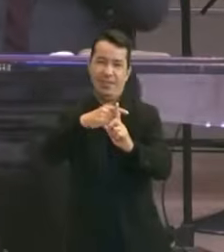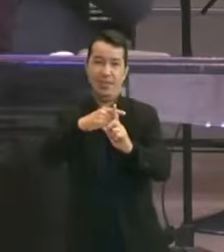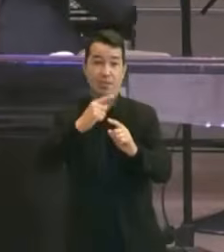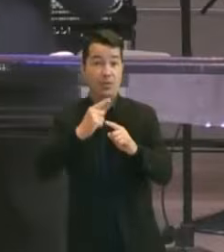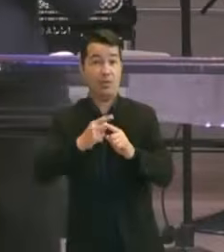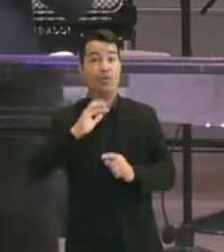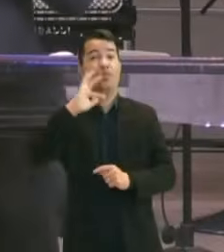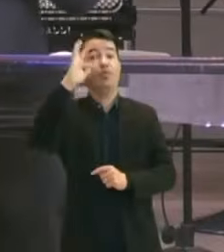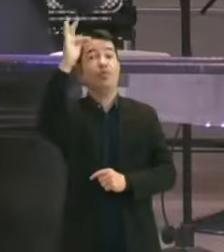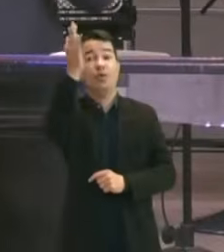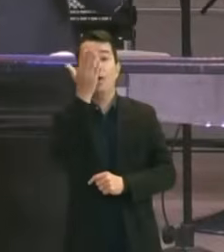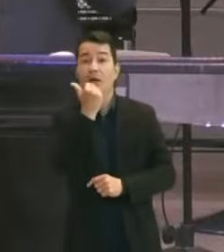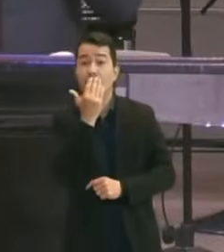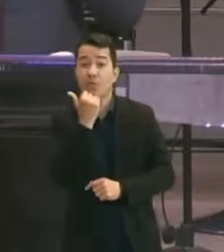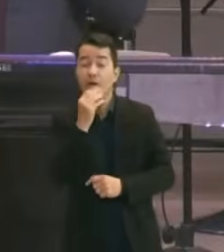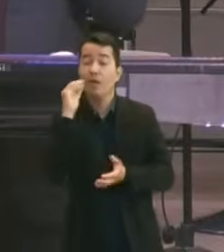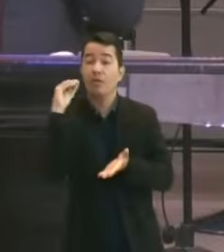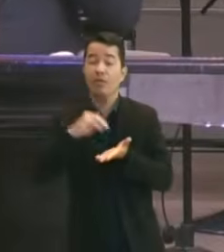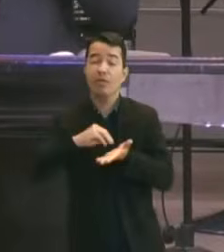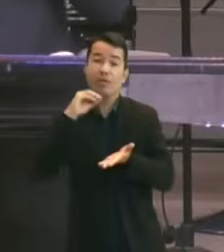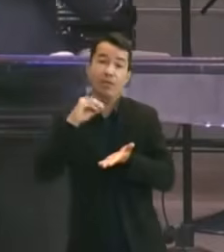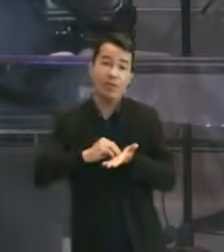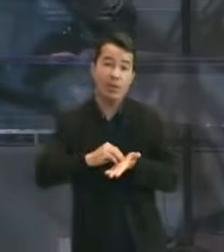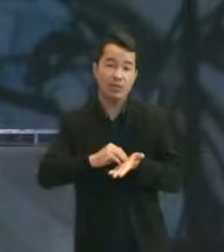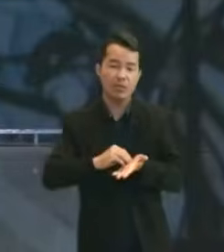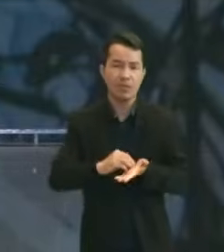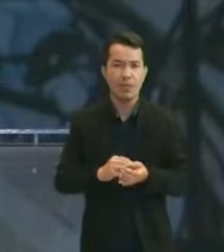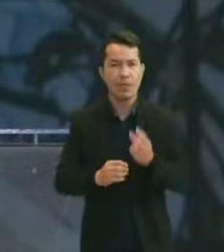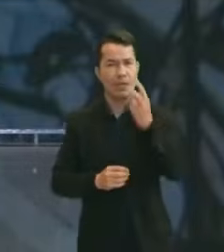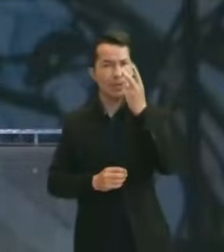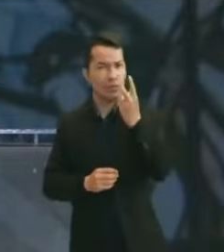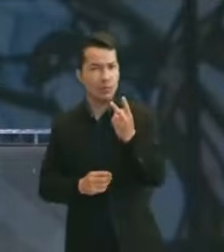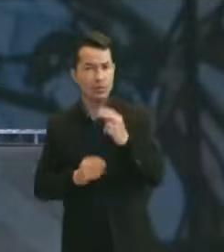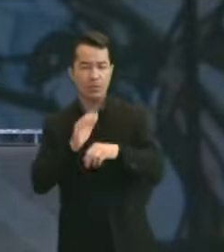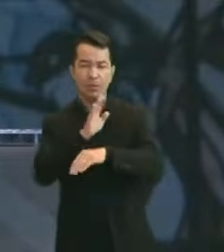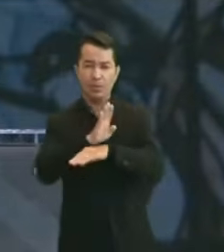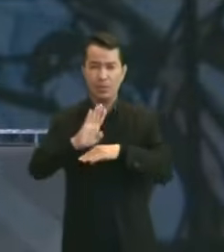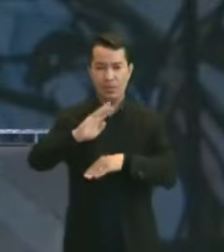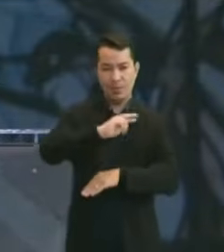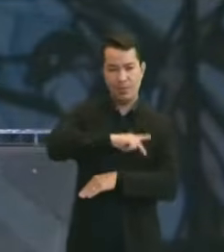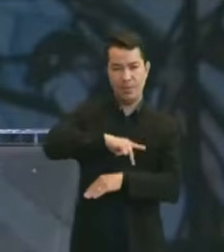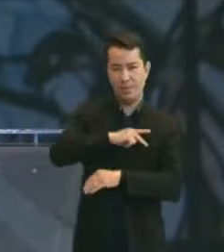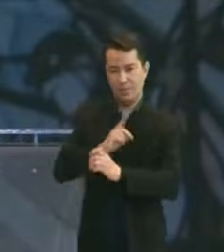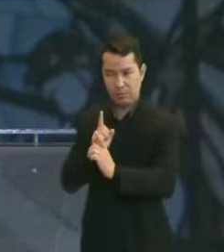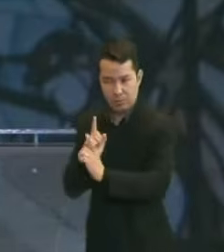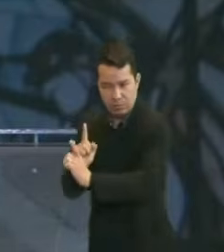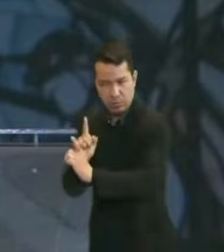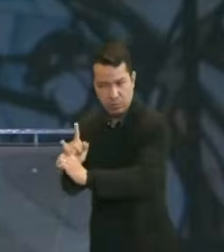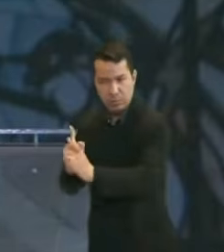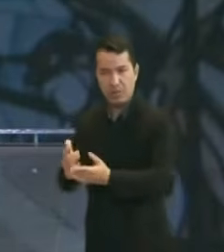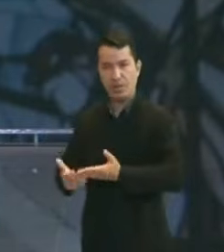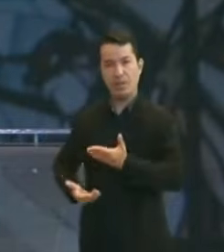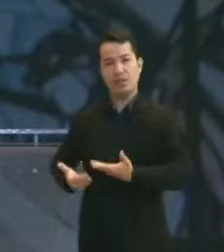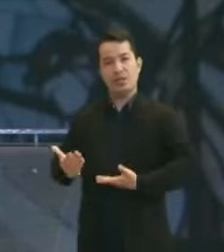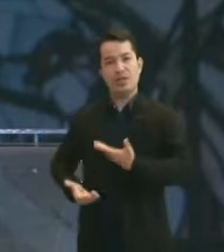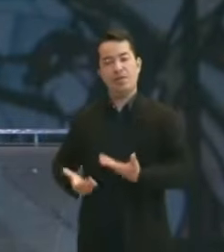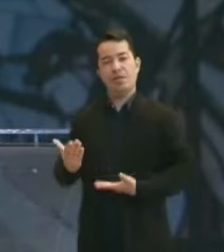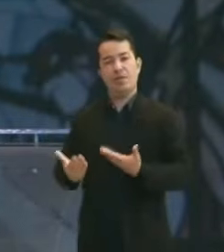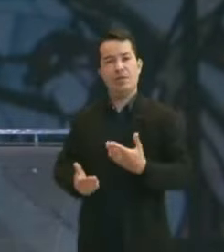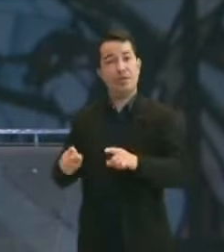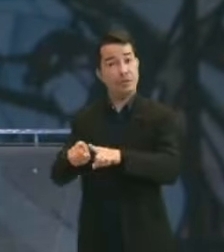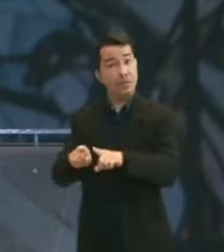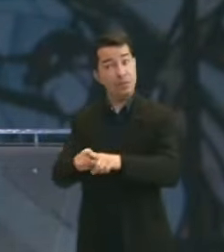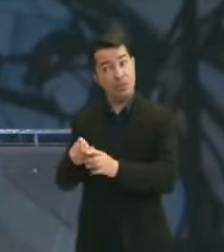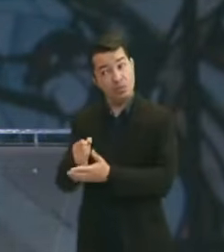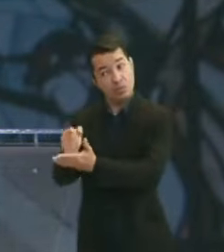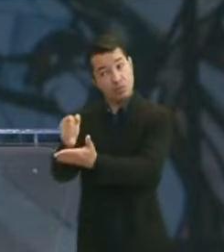Eles começaram a servir juntos, eles começaram a discipular pessoas juntos, formar outras pessoas na caminhada da fé. Sabe que aqui